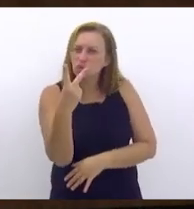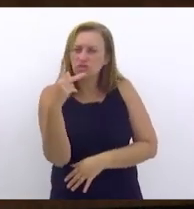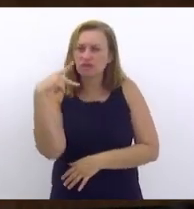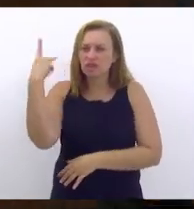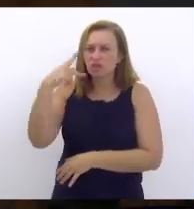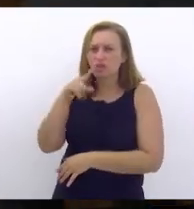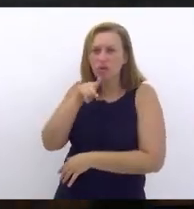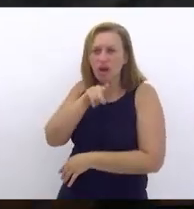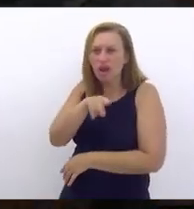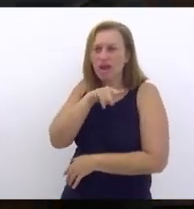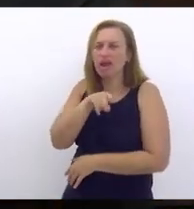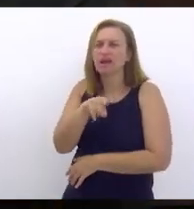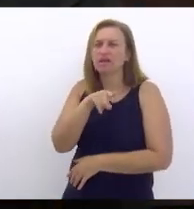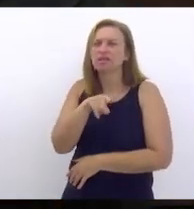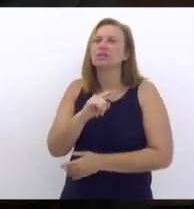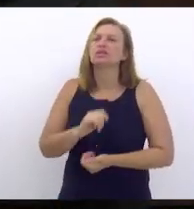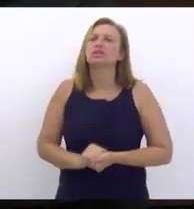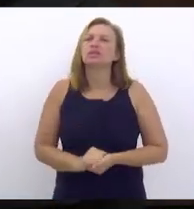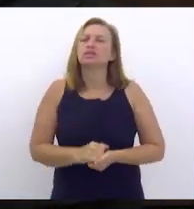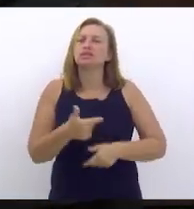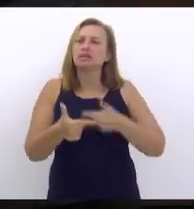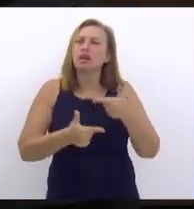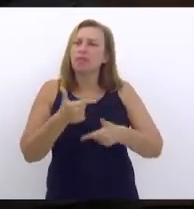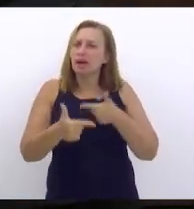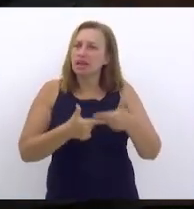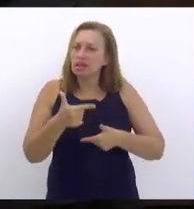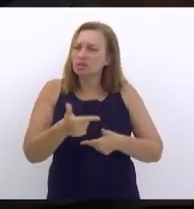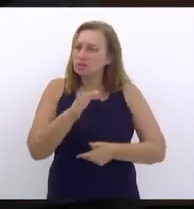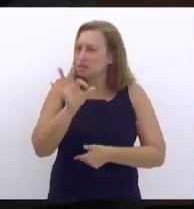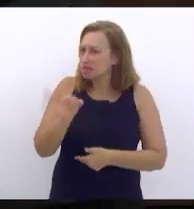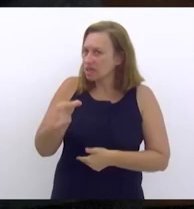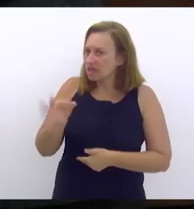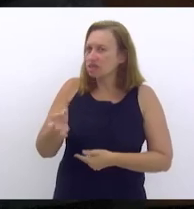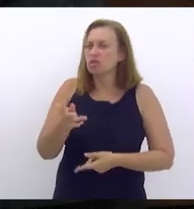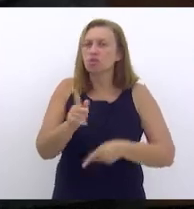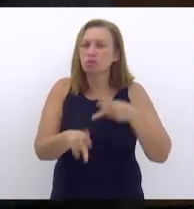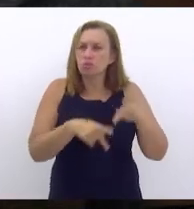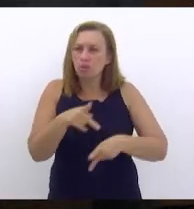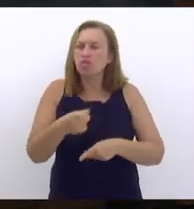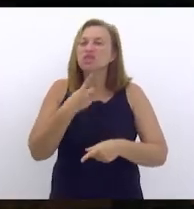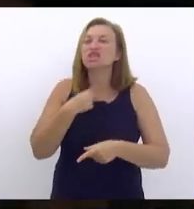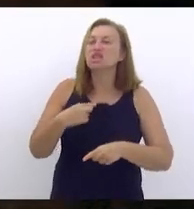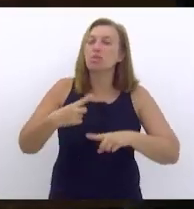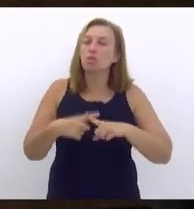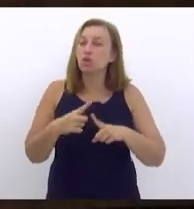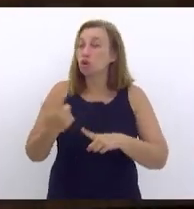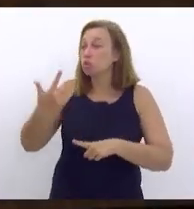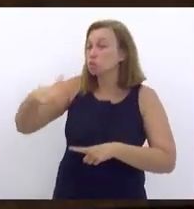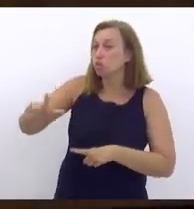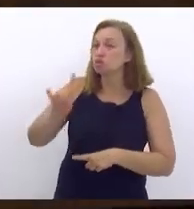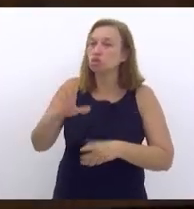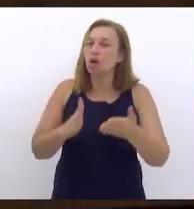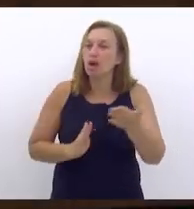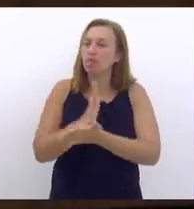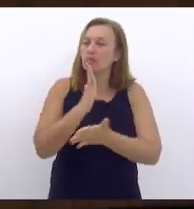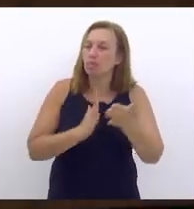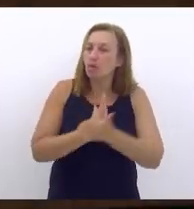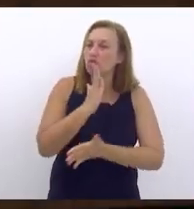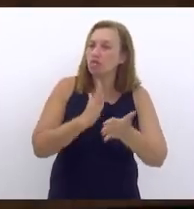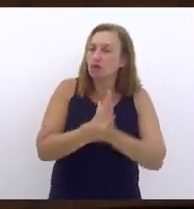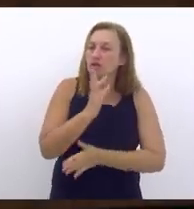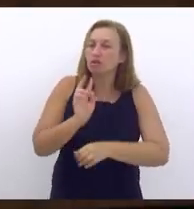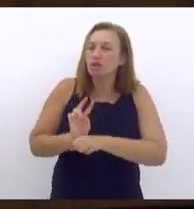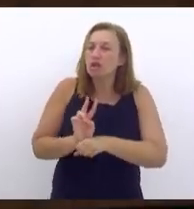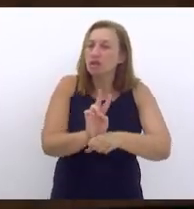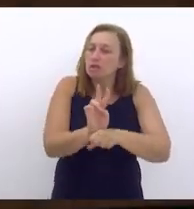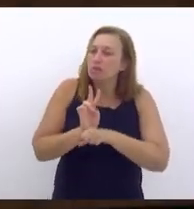lá fazendo o trabalho que a população de verdade merece, porque o resto está só aprovando empréstimo